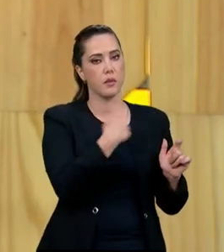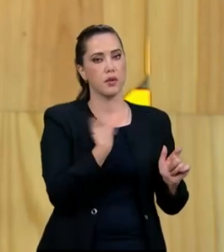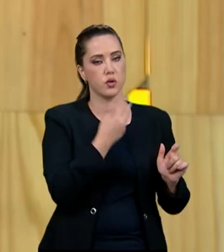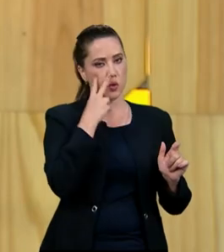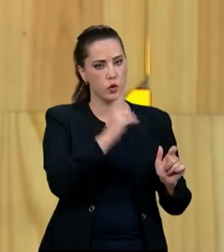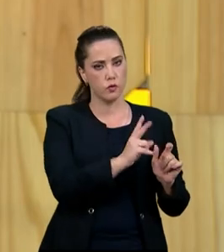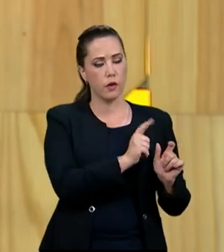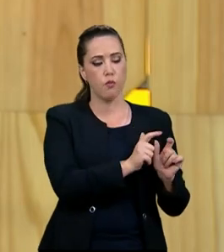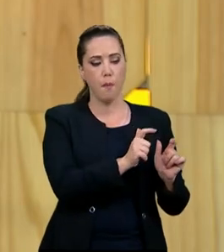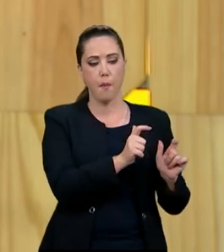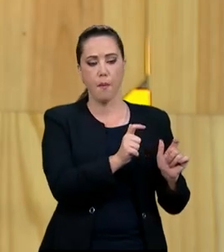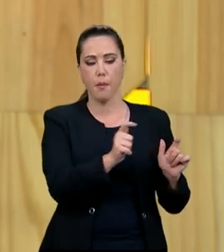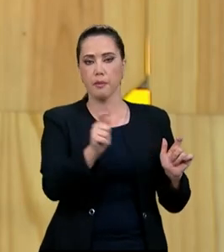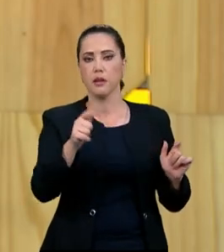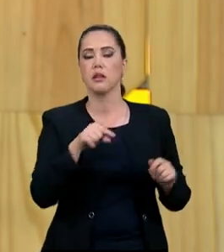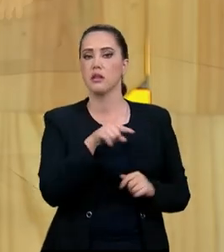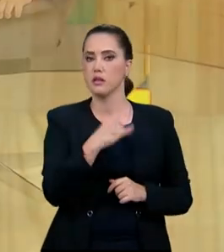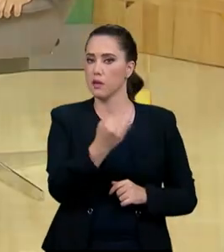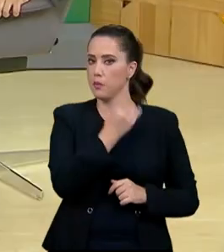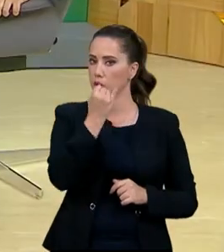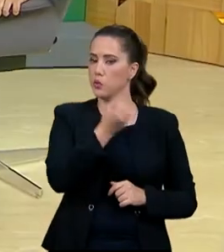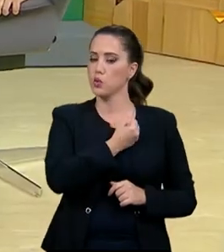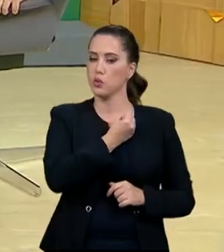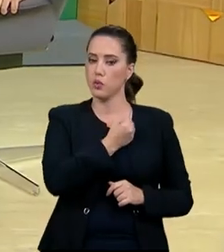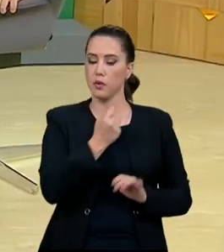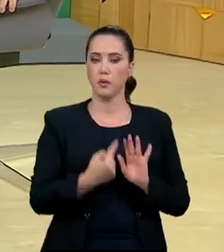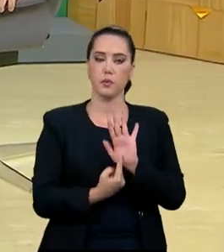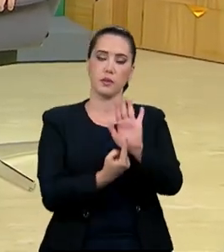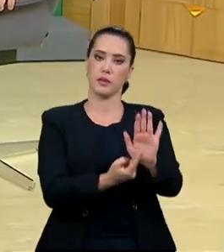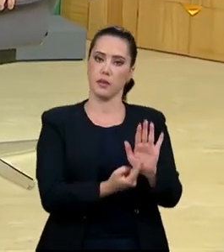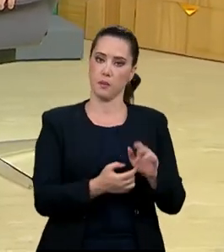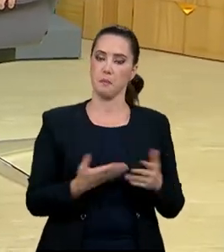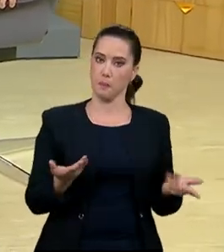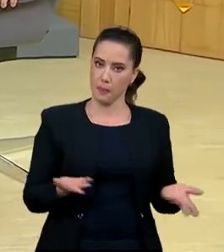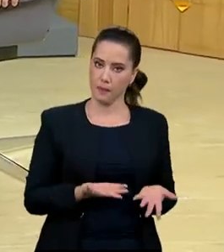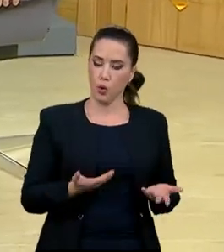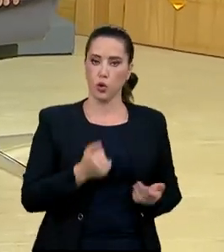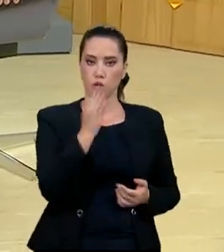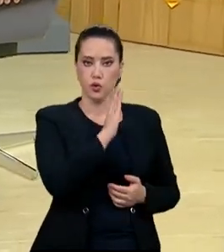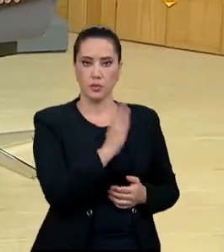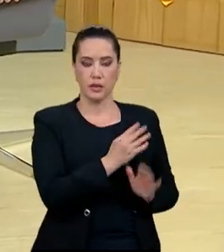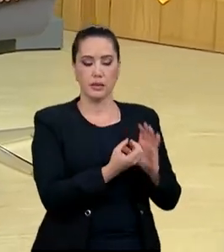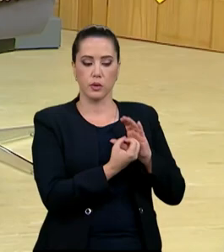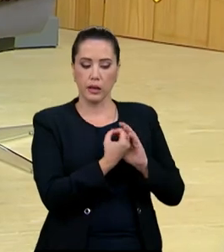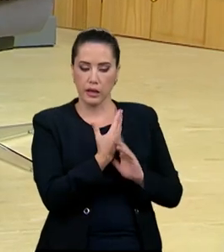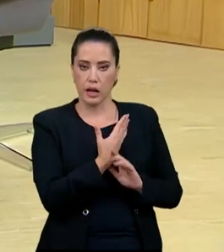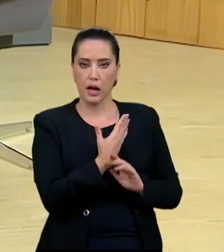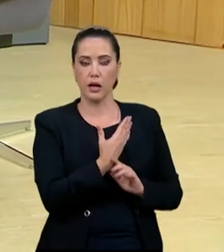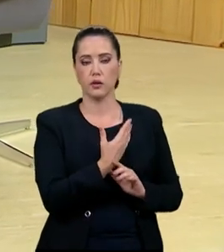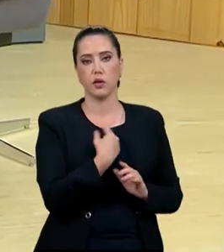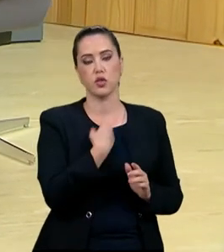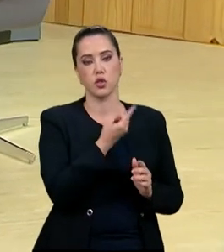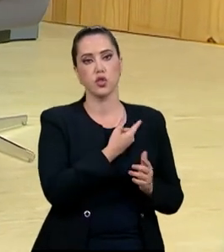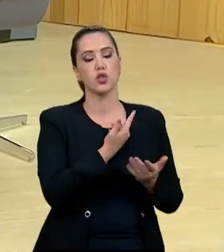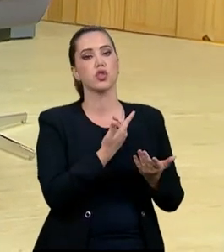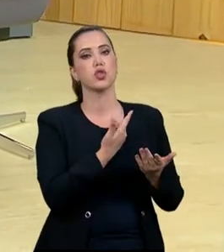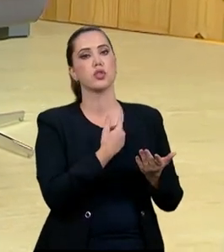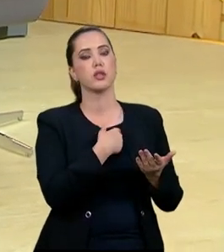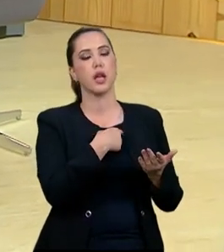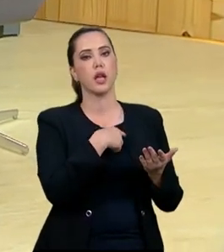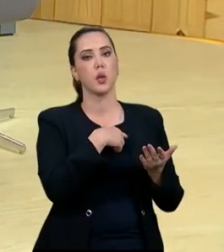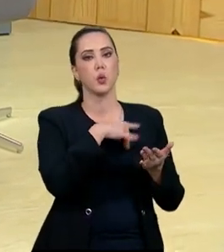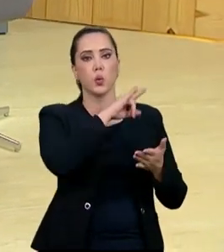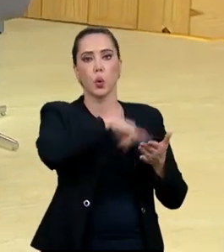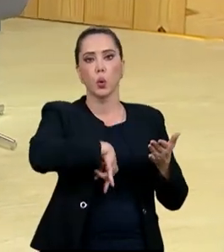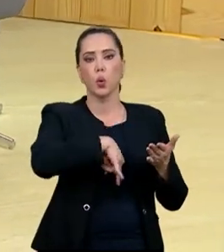criação, eu acho que esse é um ponto importante até de trazer. O Brasil tem gerado hoje, a gente tem uma publicação chamada Mapa de Empresas,